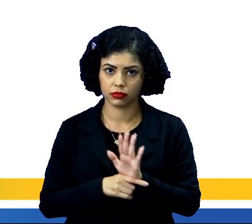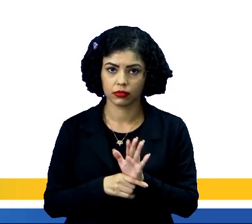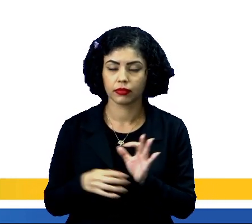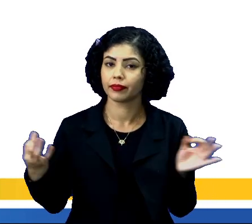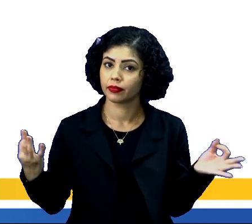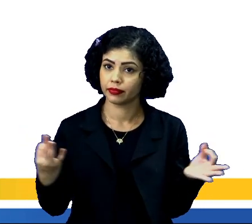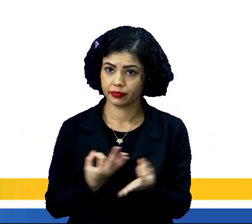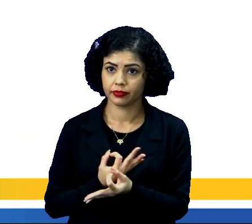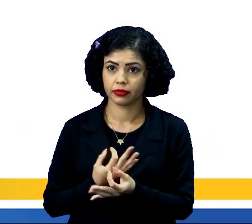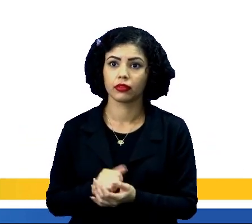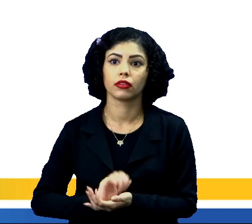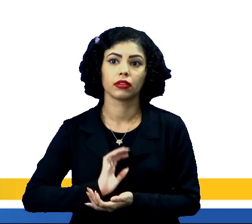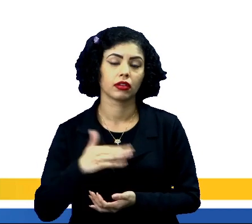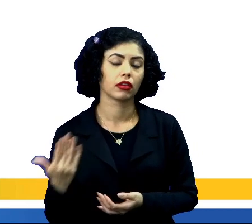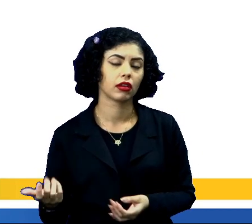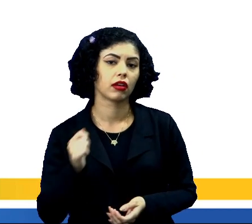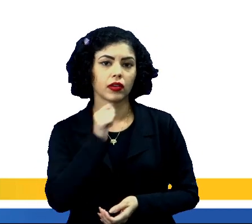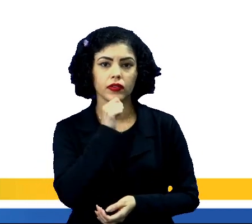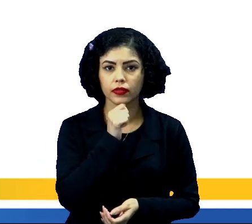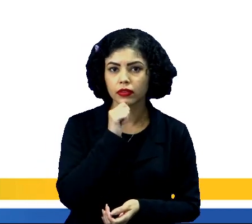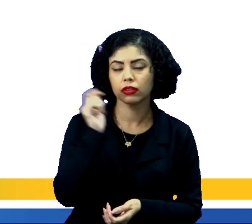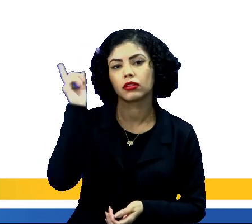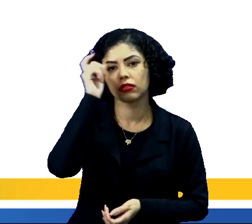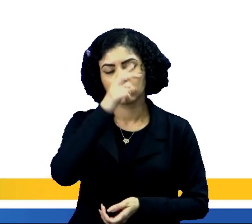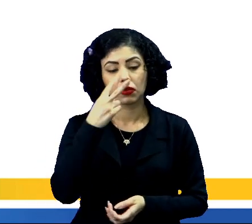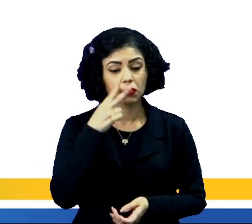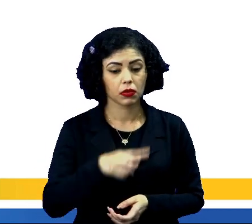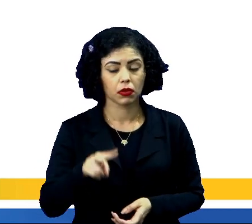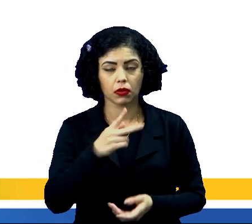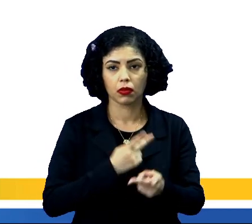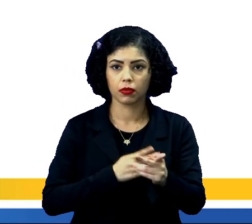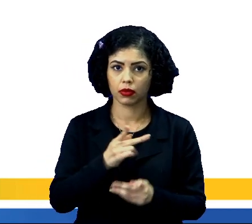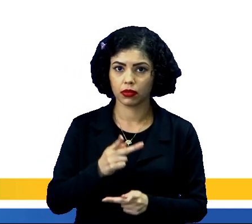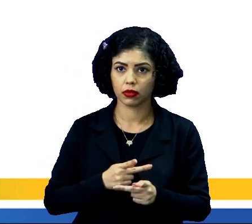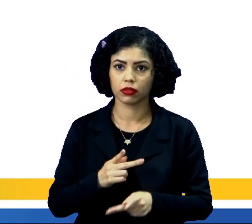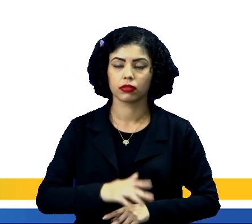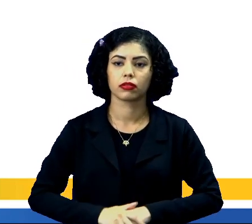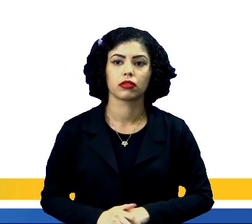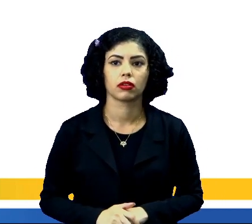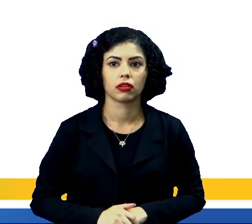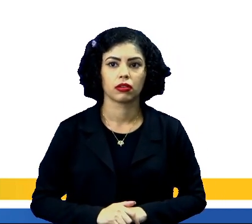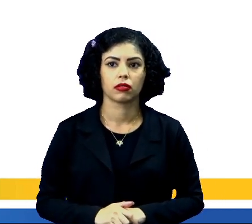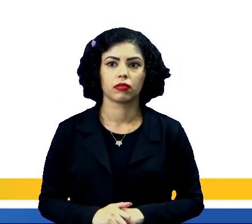representações perfeitas para quando alguém estiver com dificuldade de visualizar um projeto.